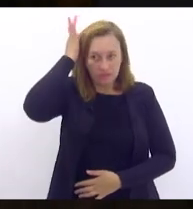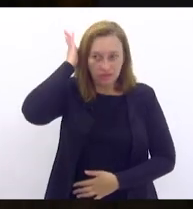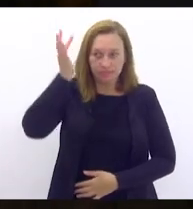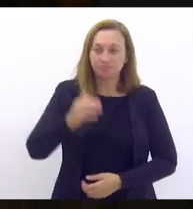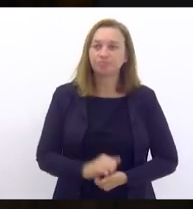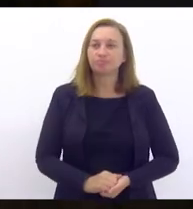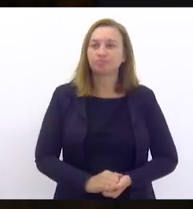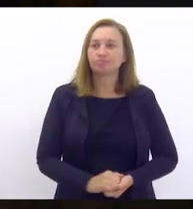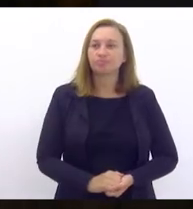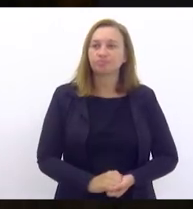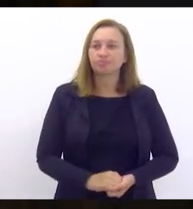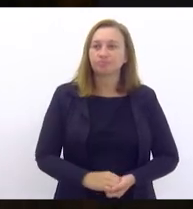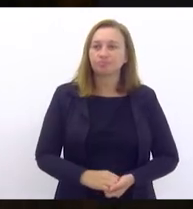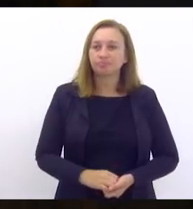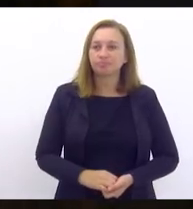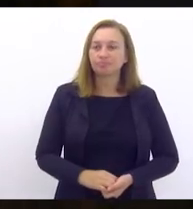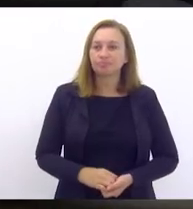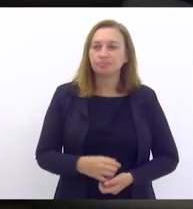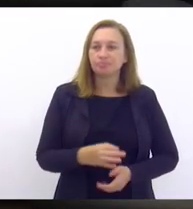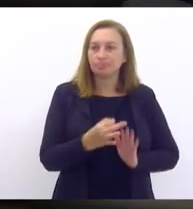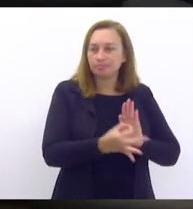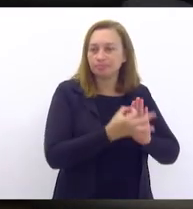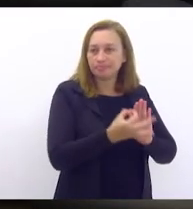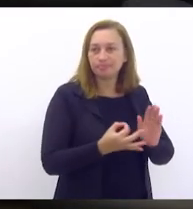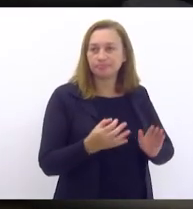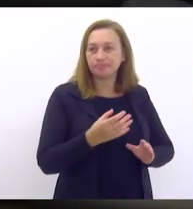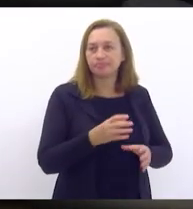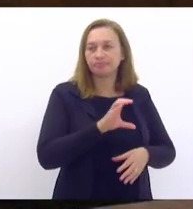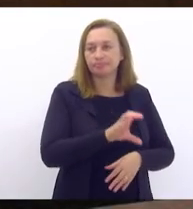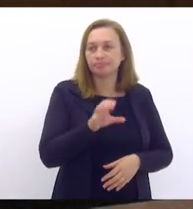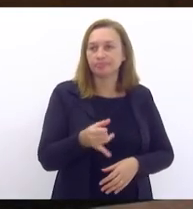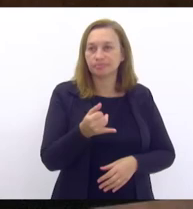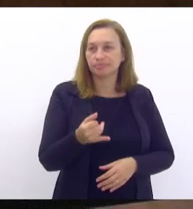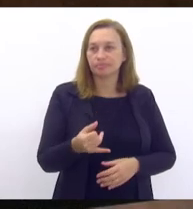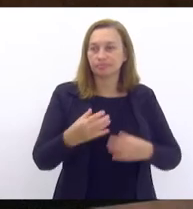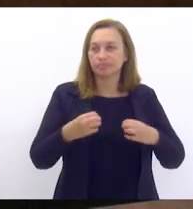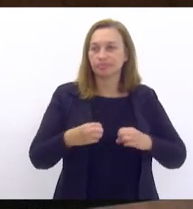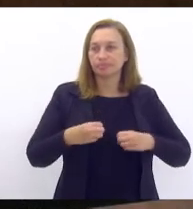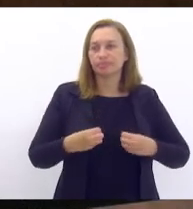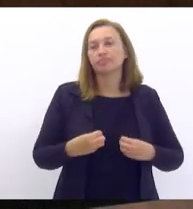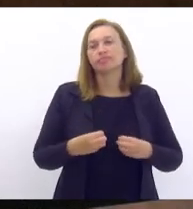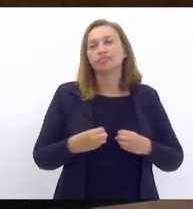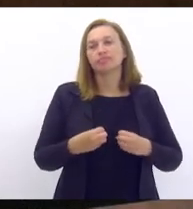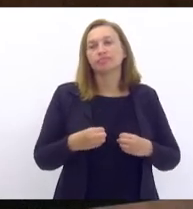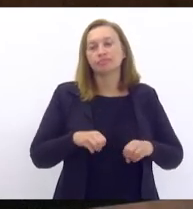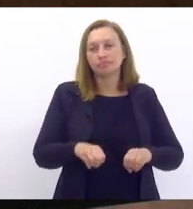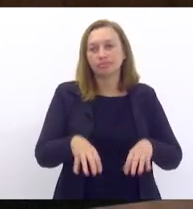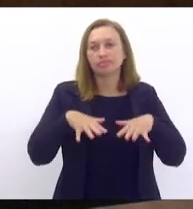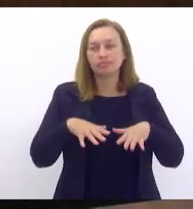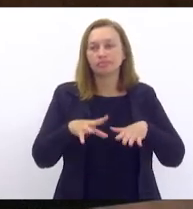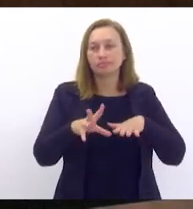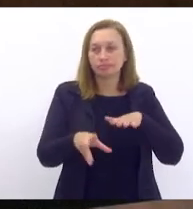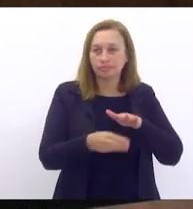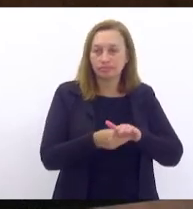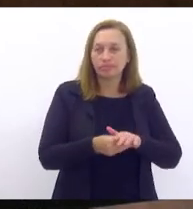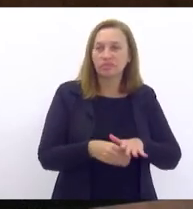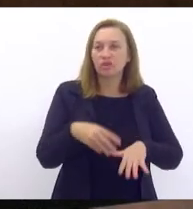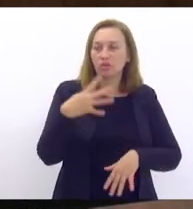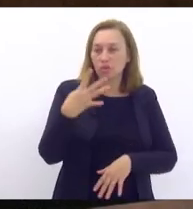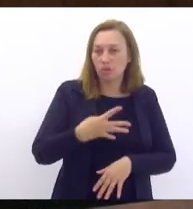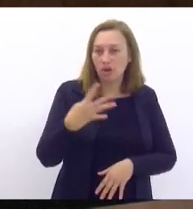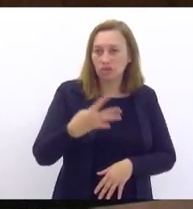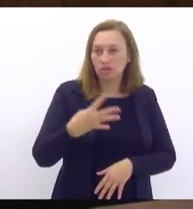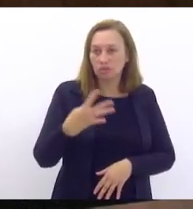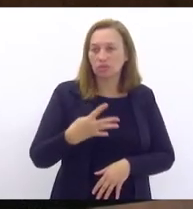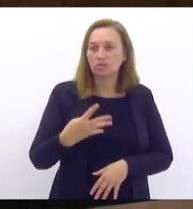Pacheco. Parecer da CCJ, as emendas de plenário, presidente, é favorável à emenda número 4 de plenário,